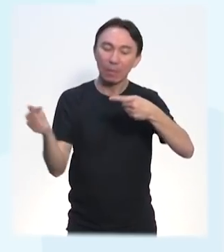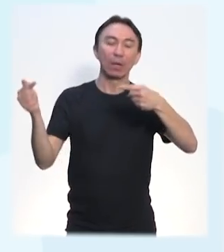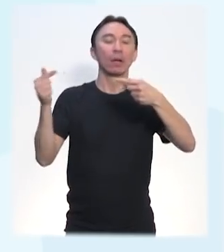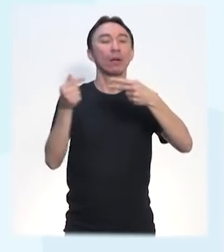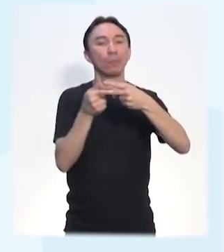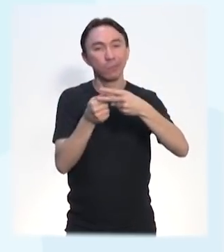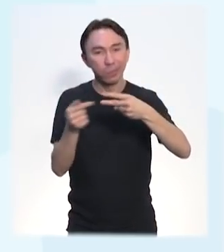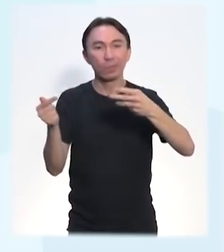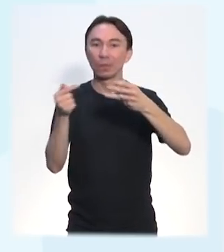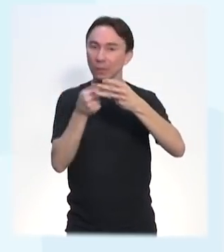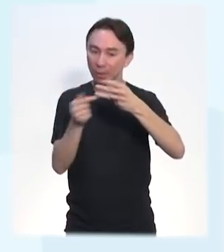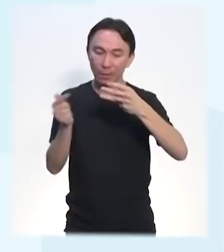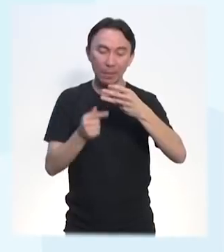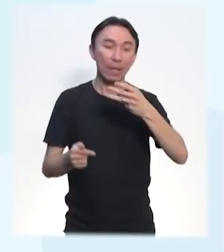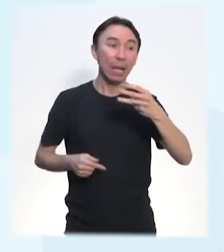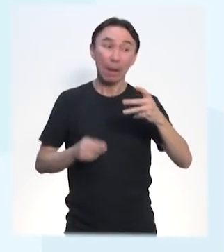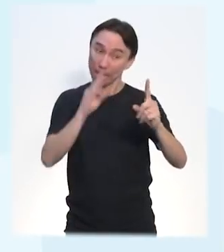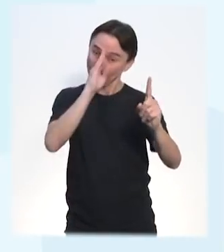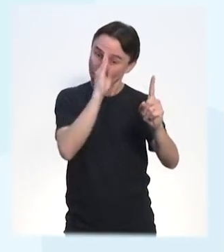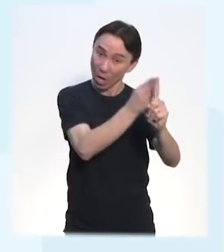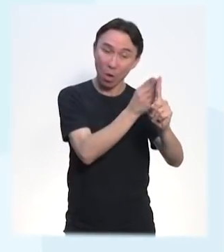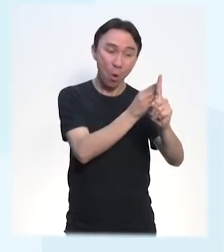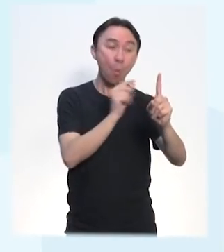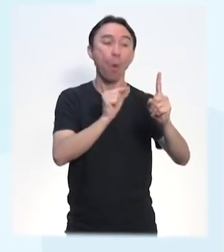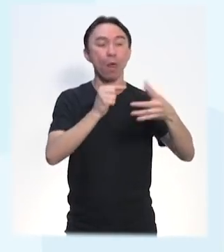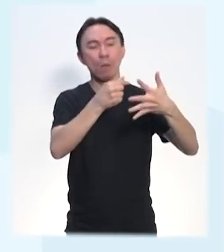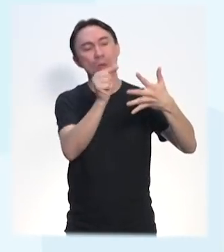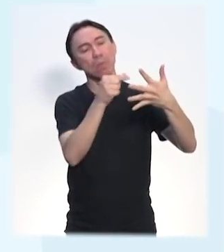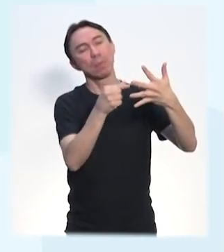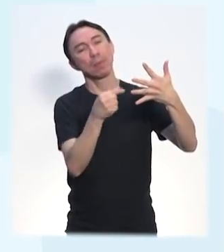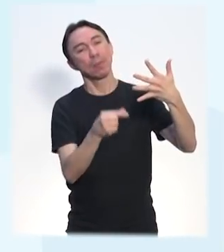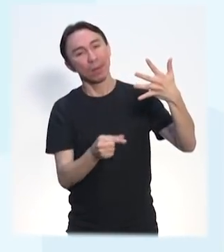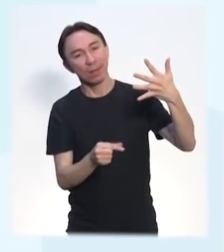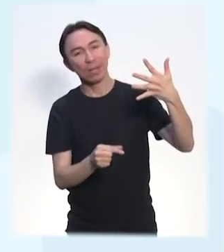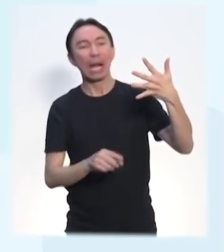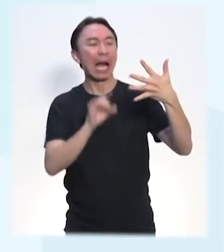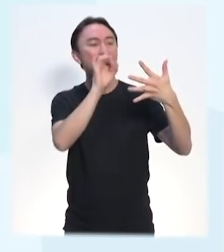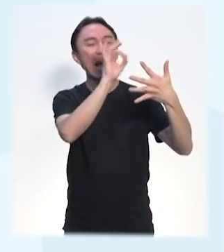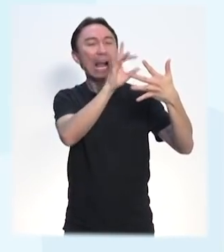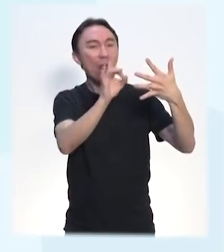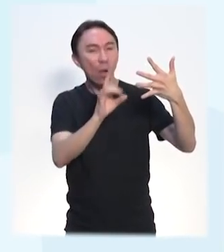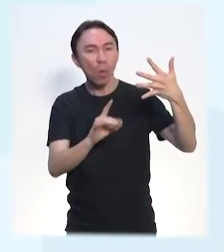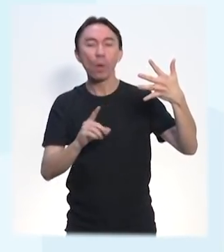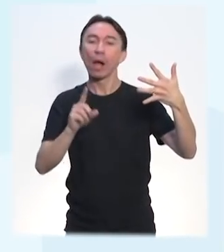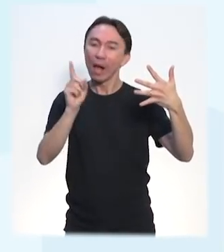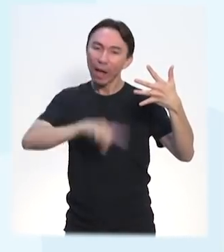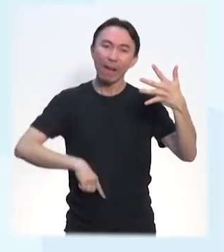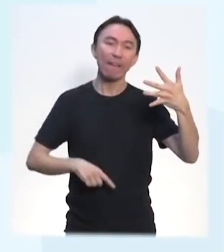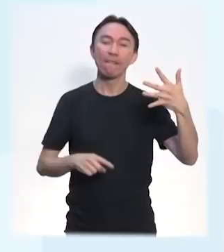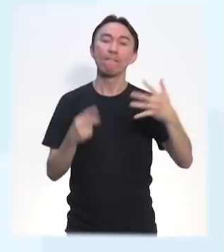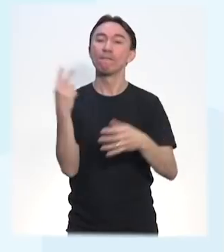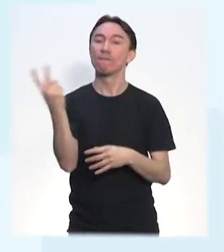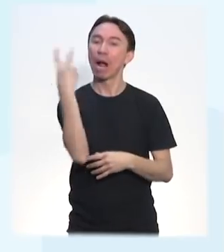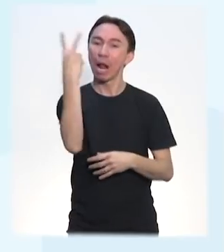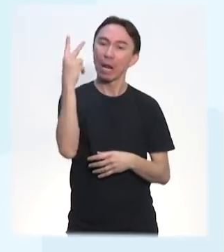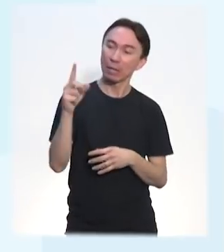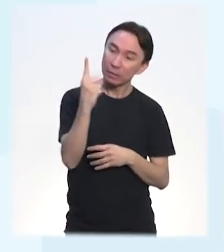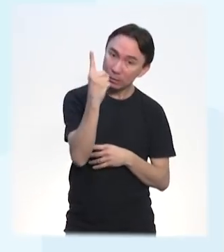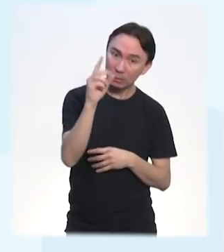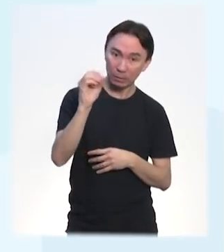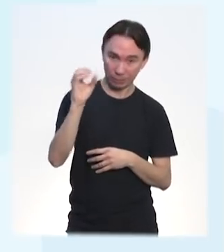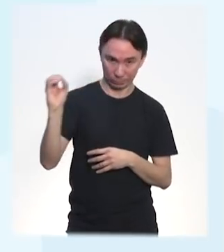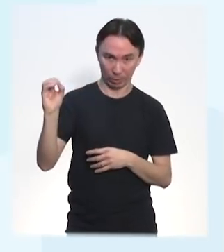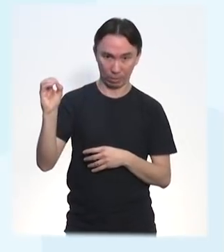de missões para você. Em cada uma corresponde a um acúmulo de 100 pontos. Então, cada missão aí, o valor é de 100